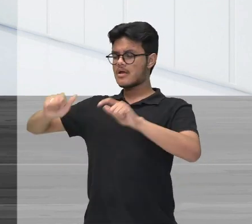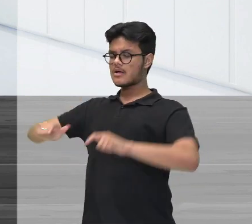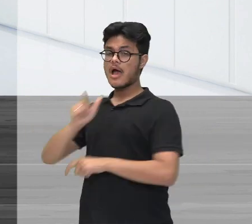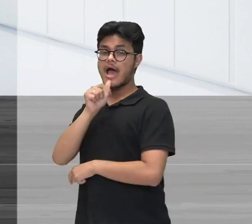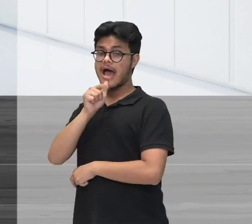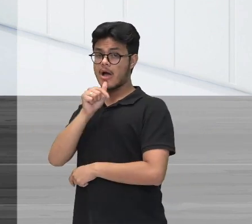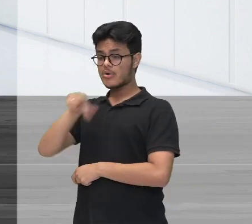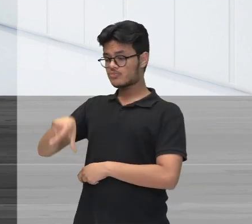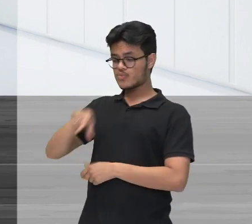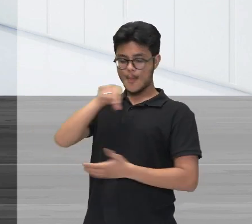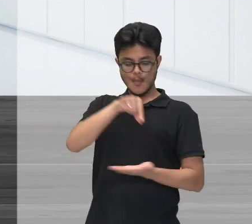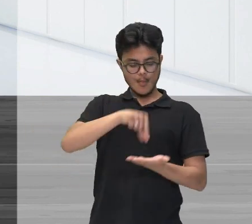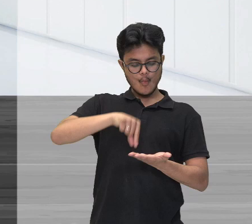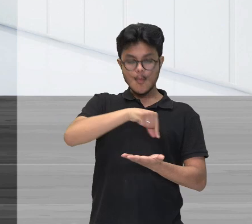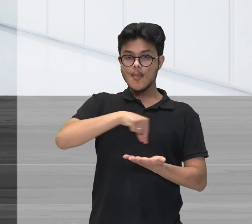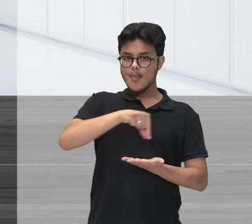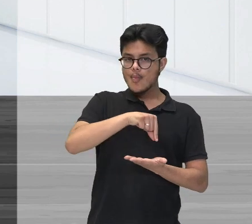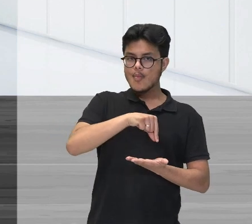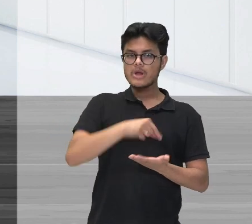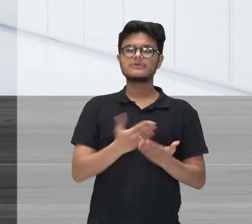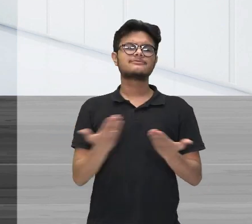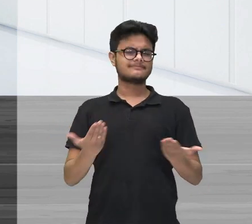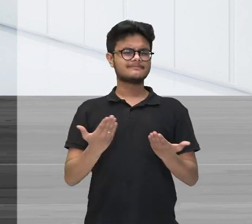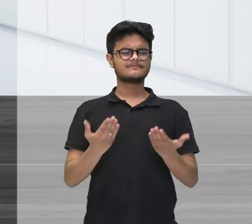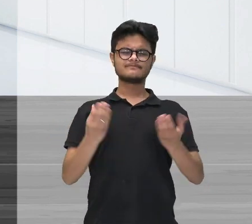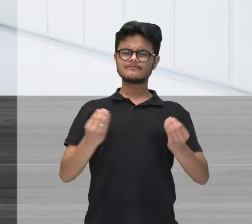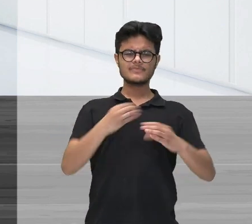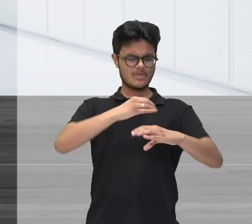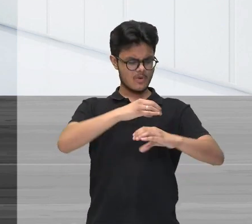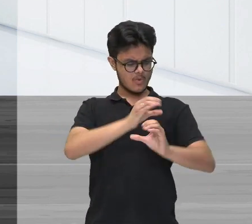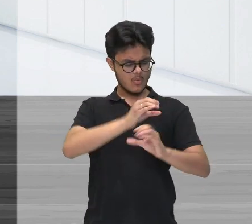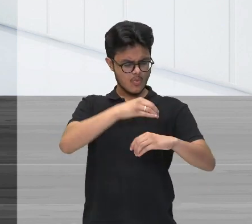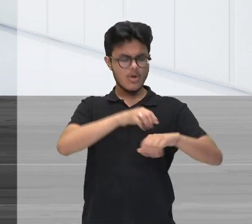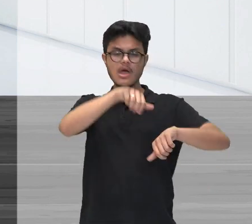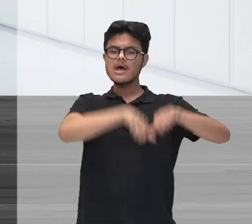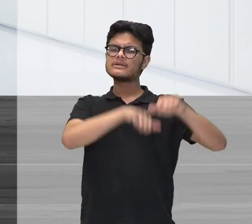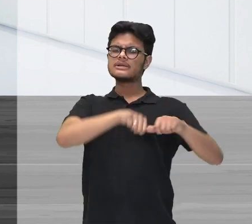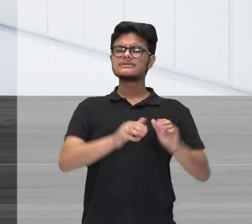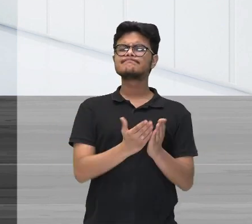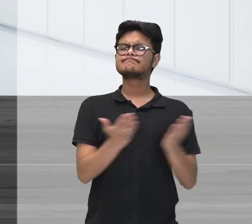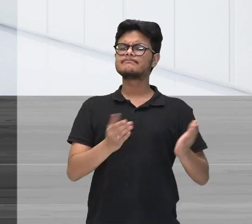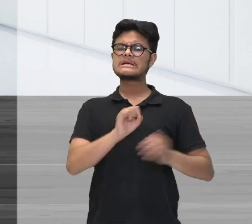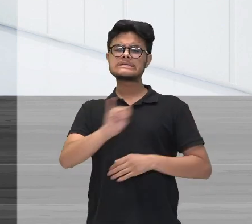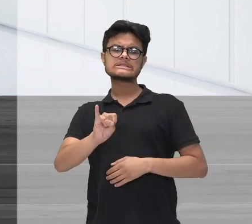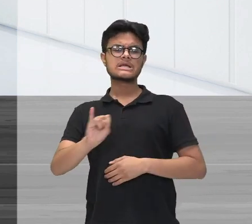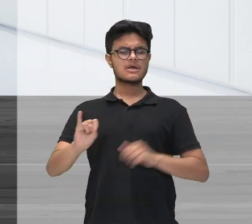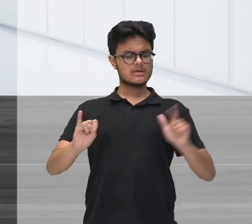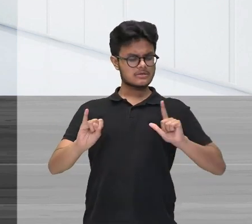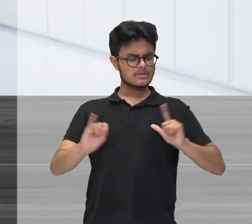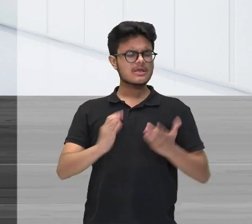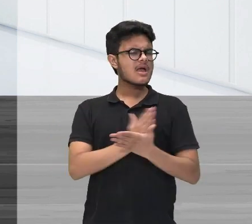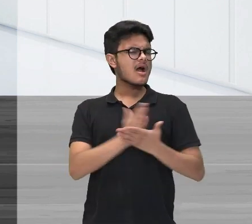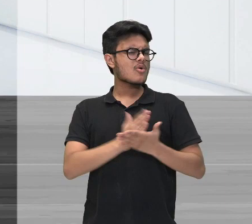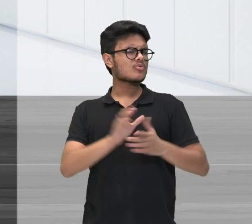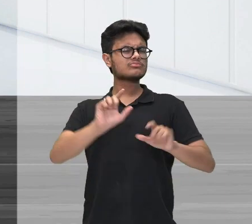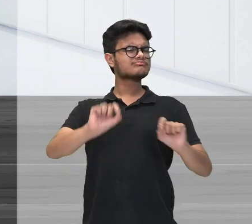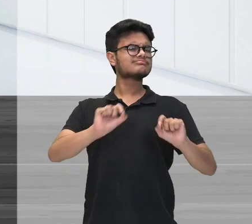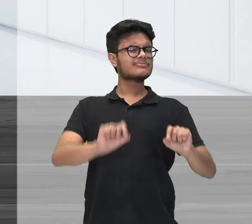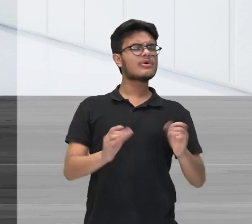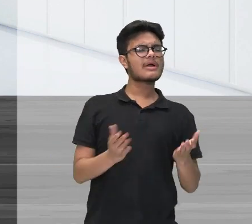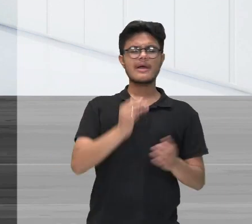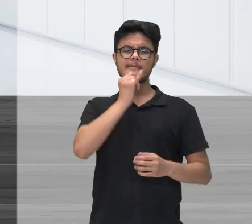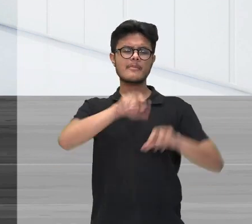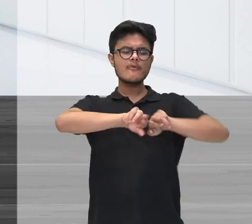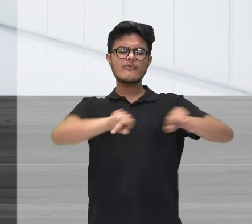aquático, um corpo de água, e vamos ver nessa amostra de água que micro-organismos estão